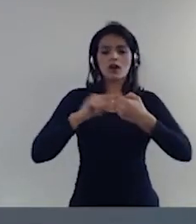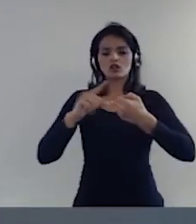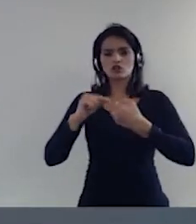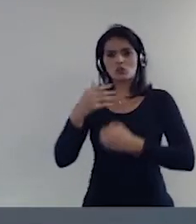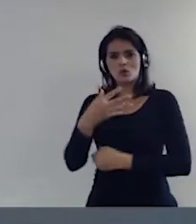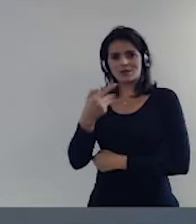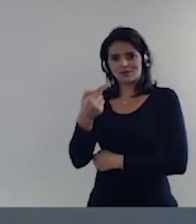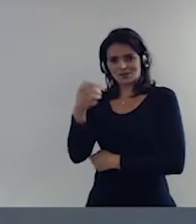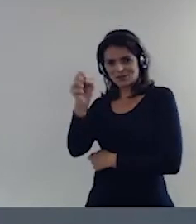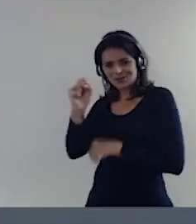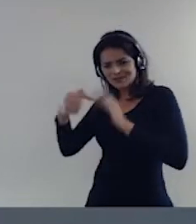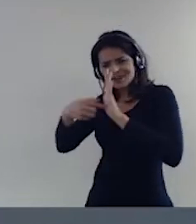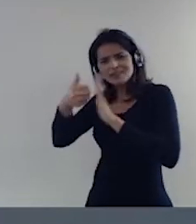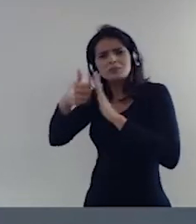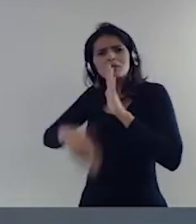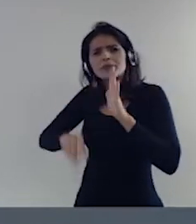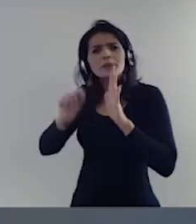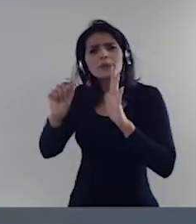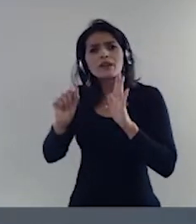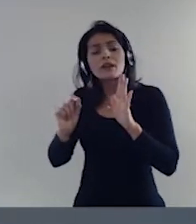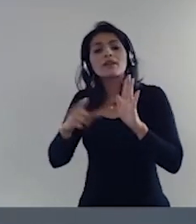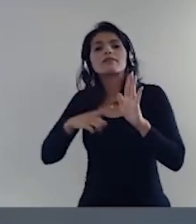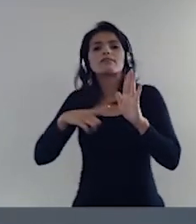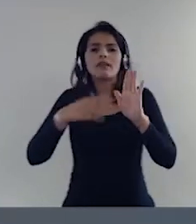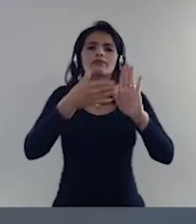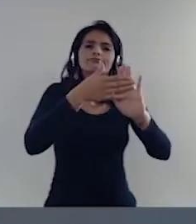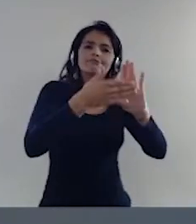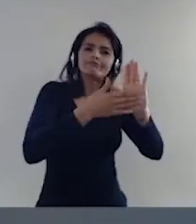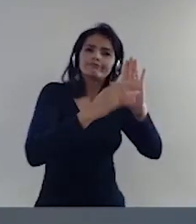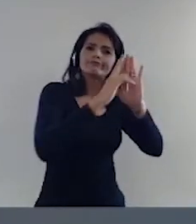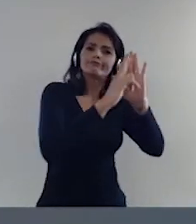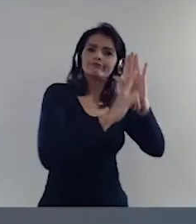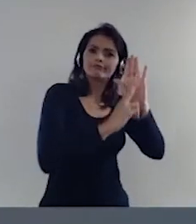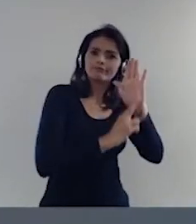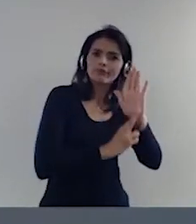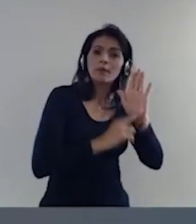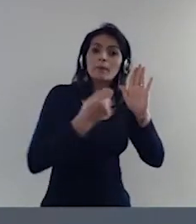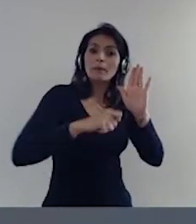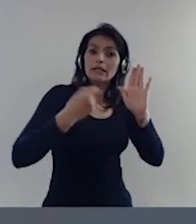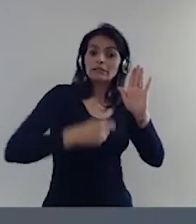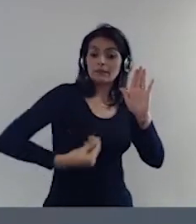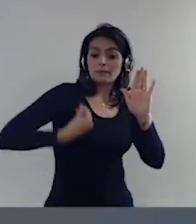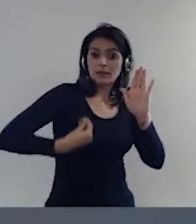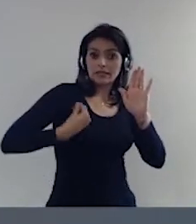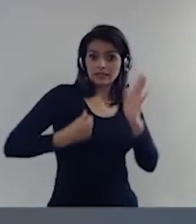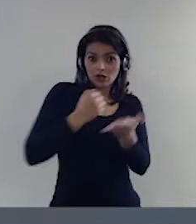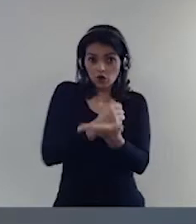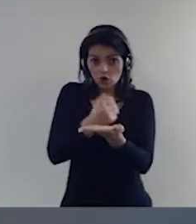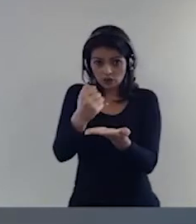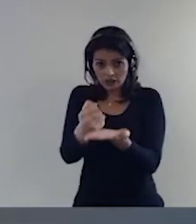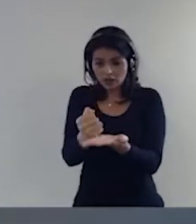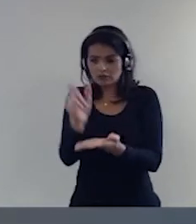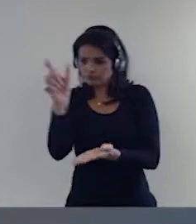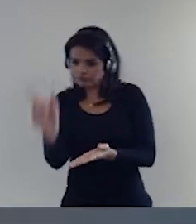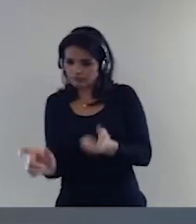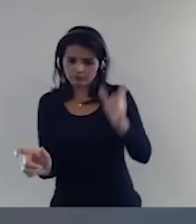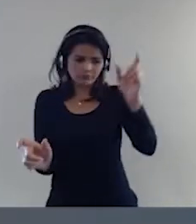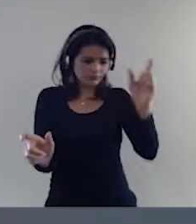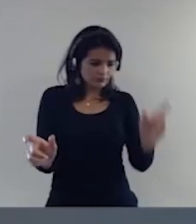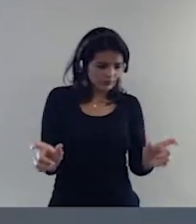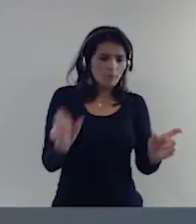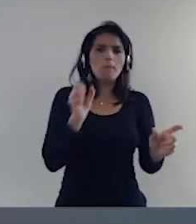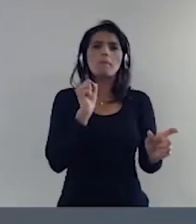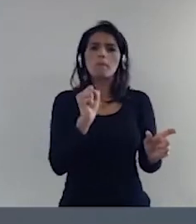478 é aquele que estabelece os pressupostos que devem estar presentes para que a parte possa